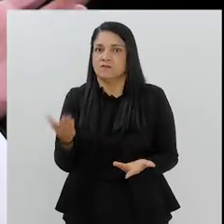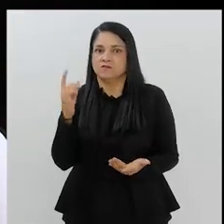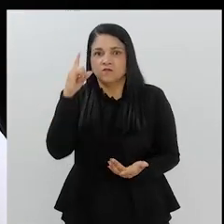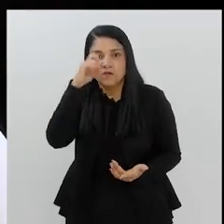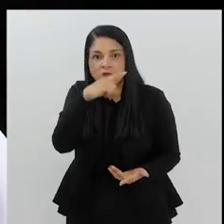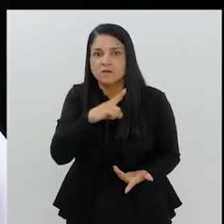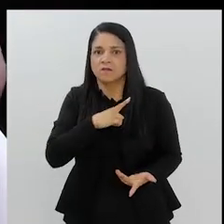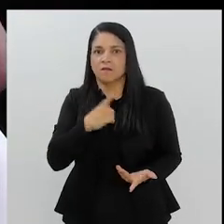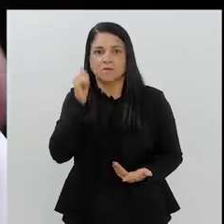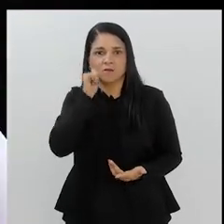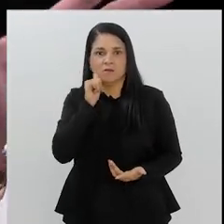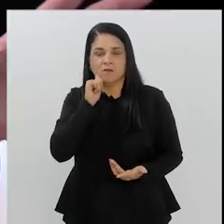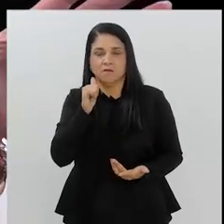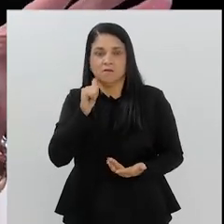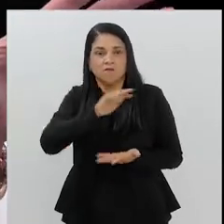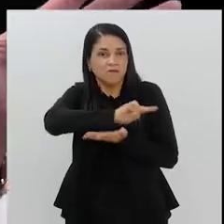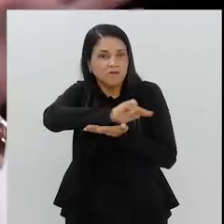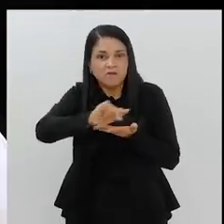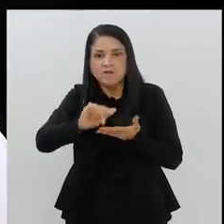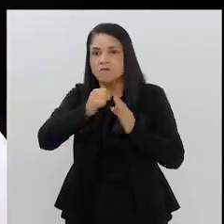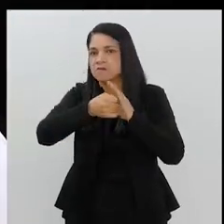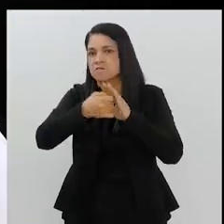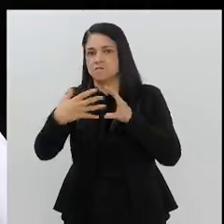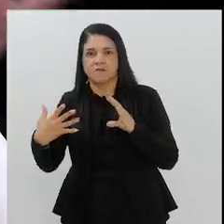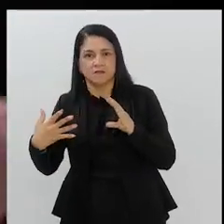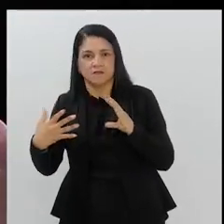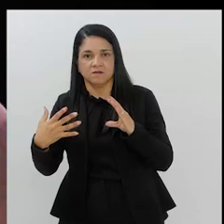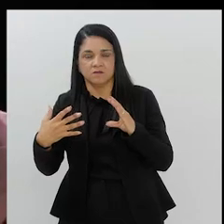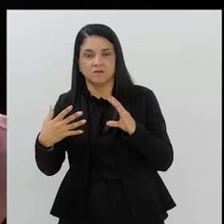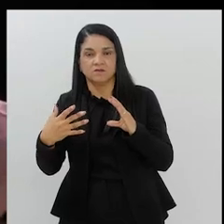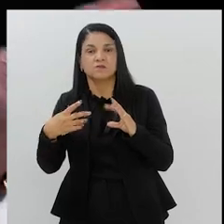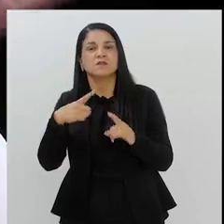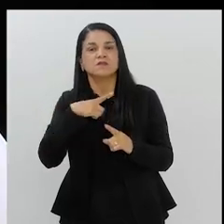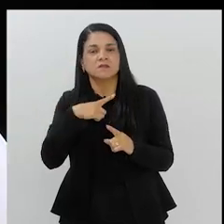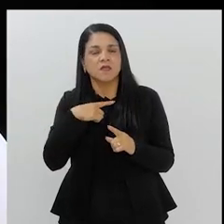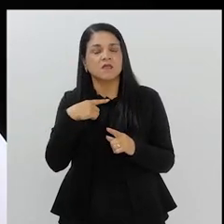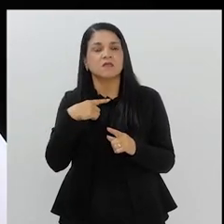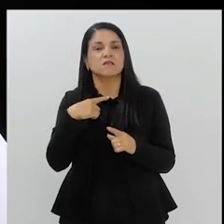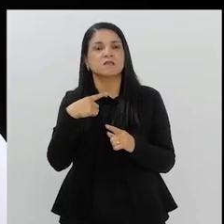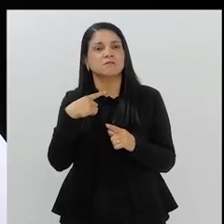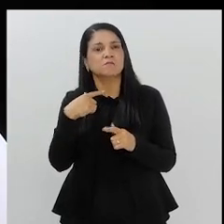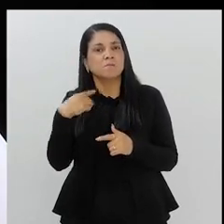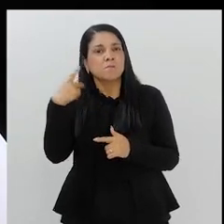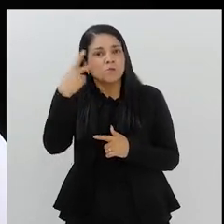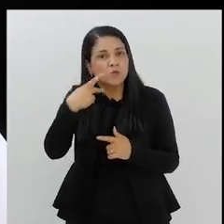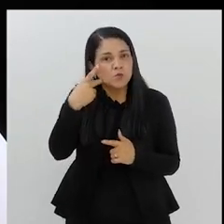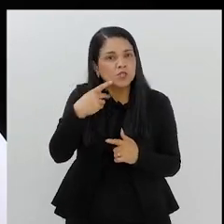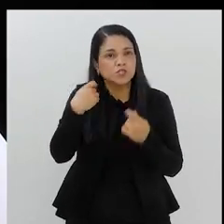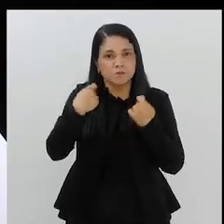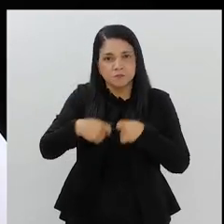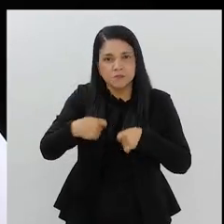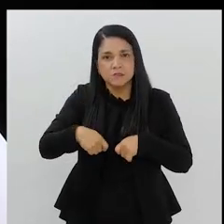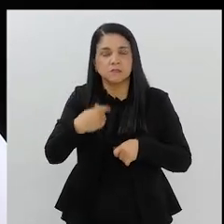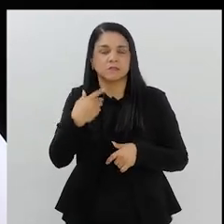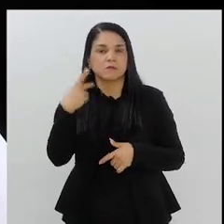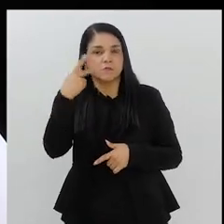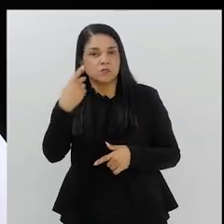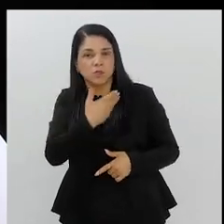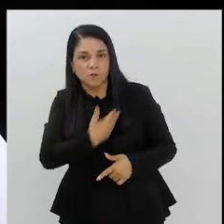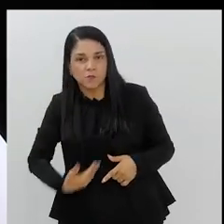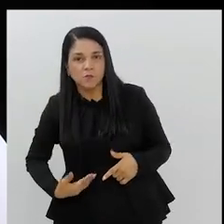chefia quer dizer então são vários eh são vários aspectos então que você tem que tratar através de políticas